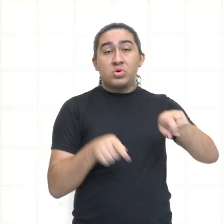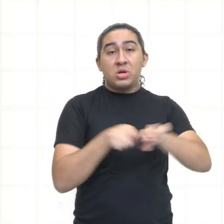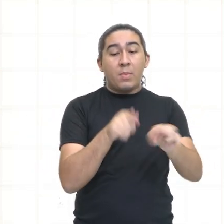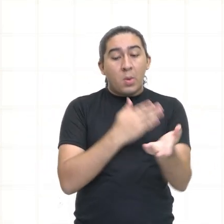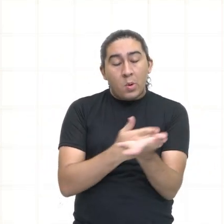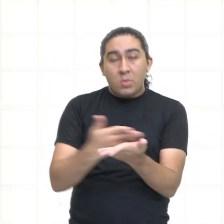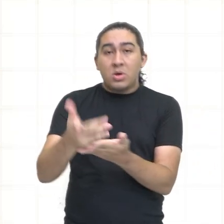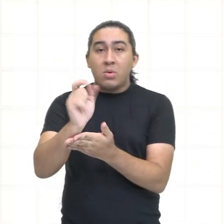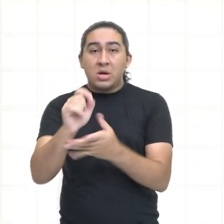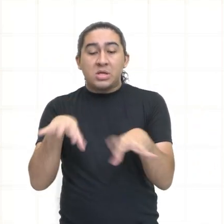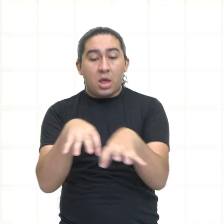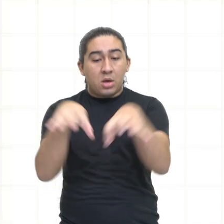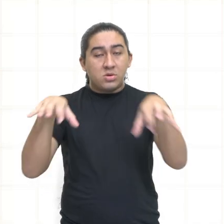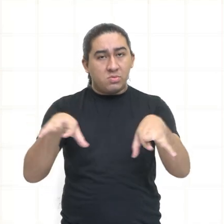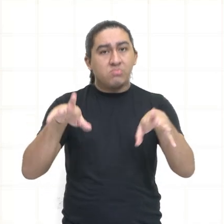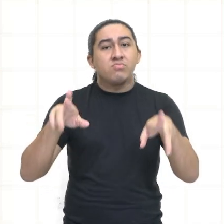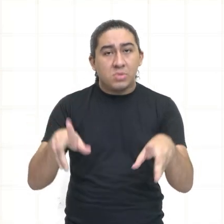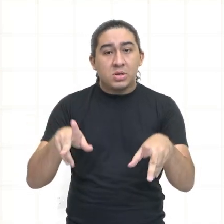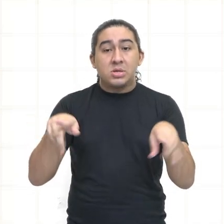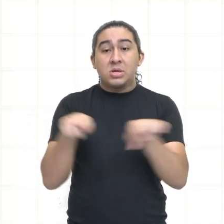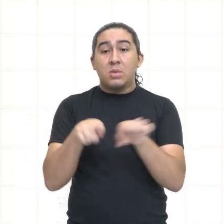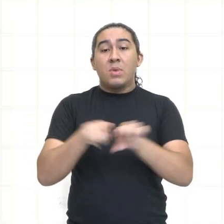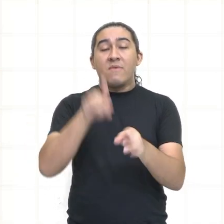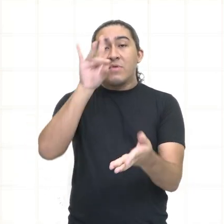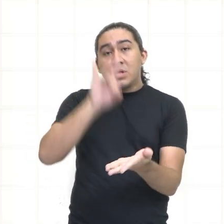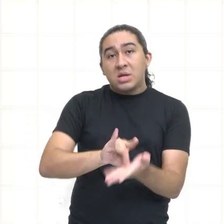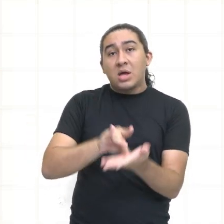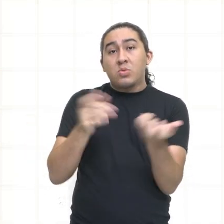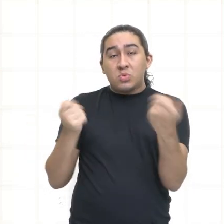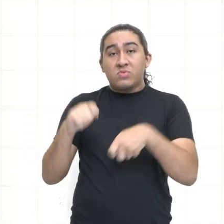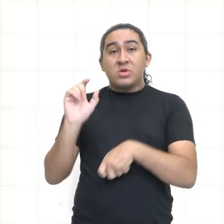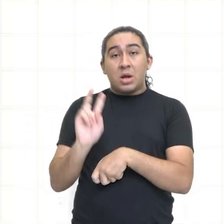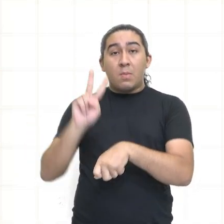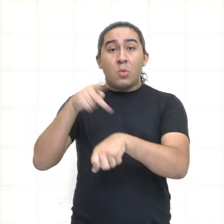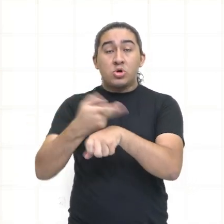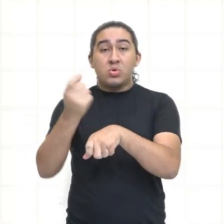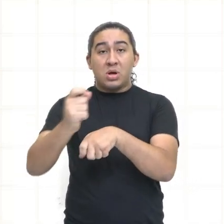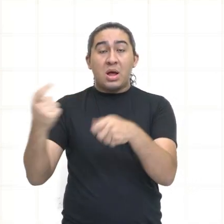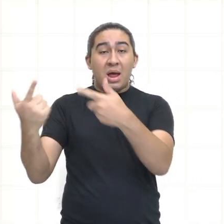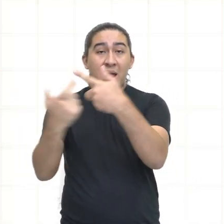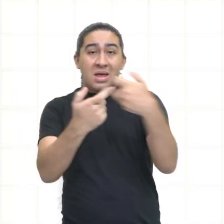uma ordem bipolar e constituíram o ambiente propício para que